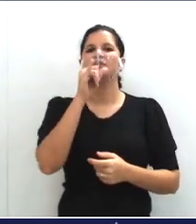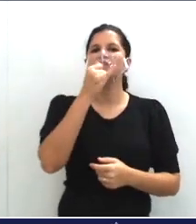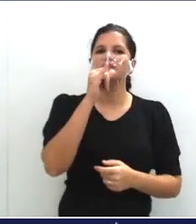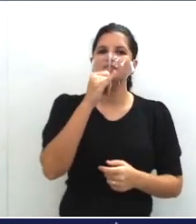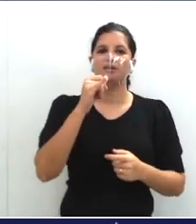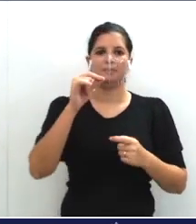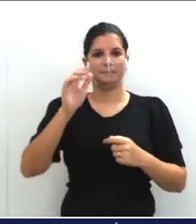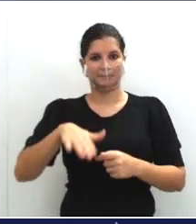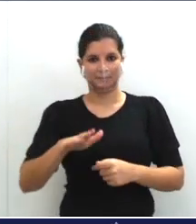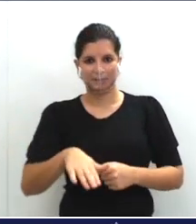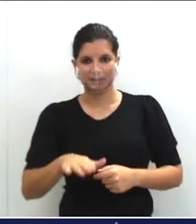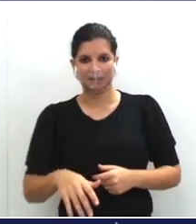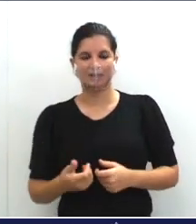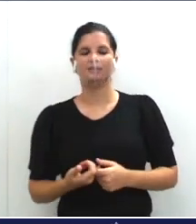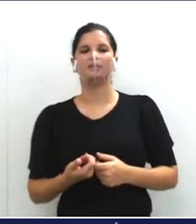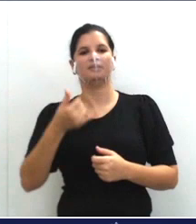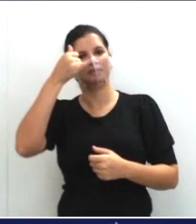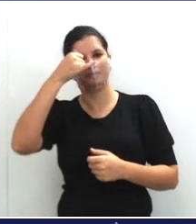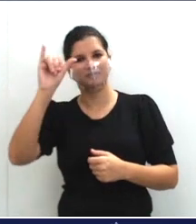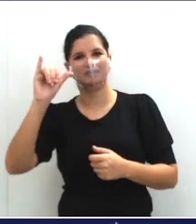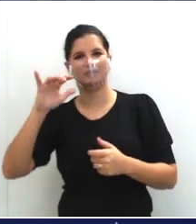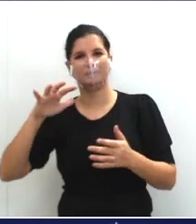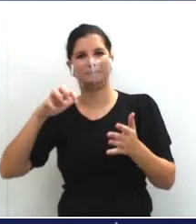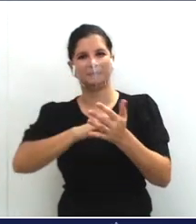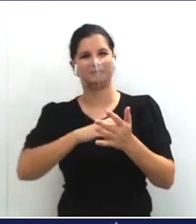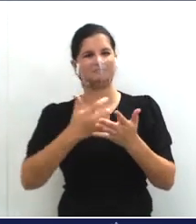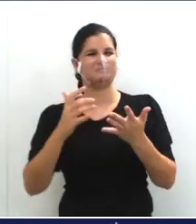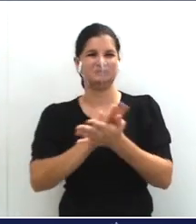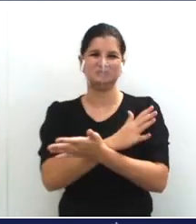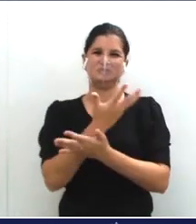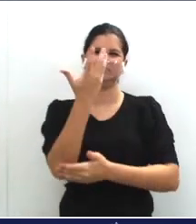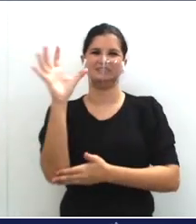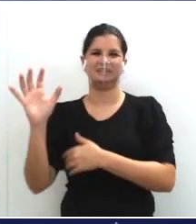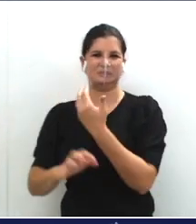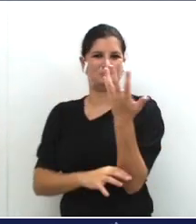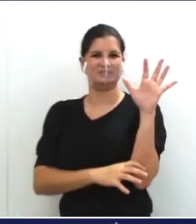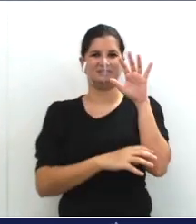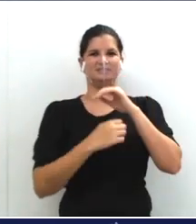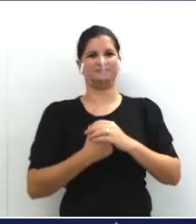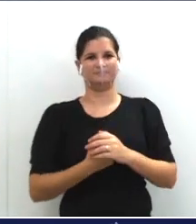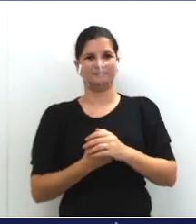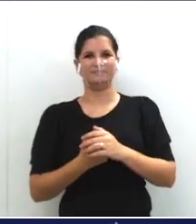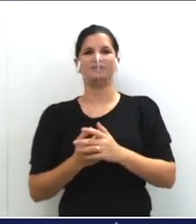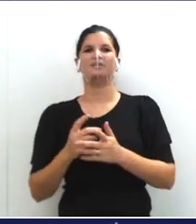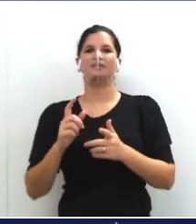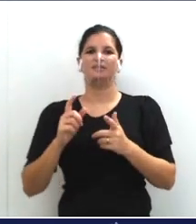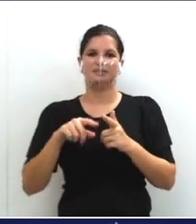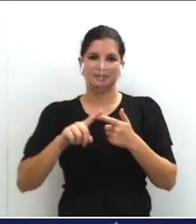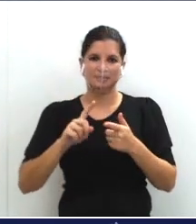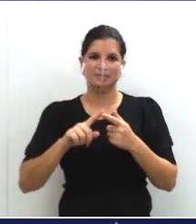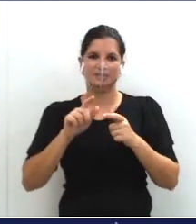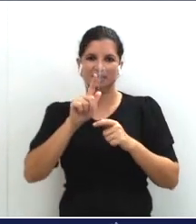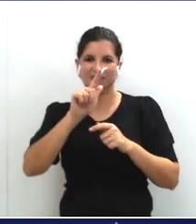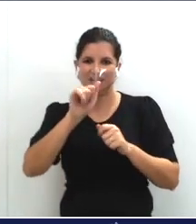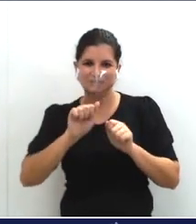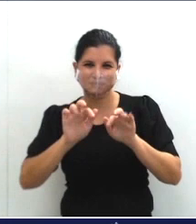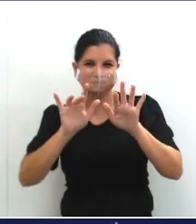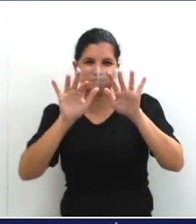com baixo custo, sem agredir a natureza, isso aí não emitindo gases